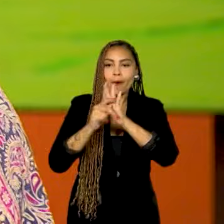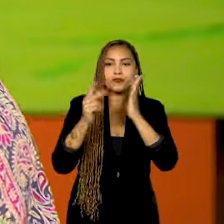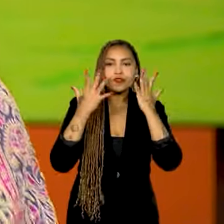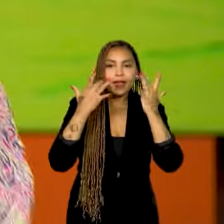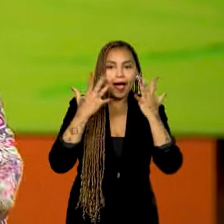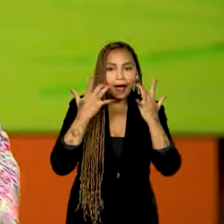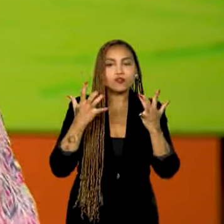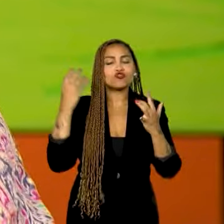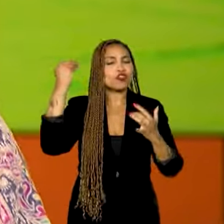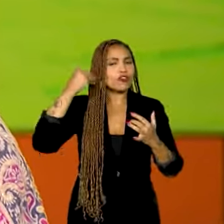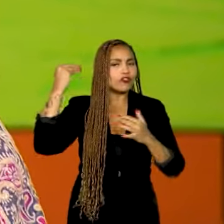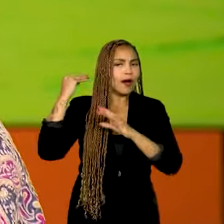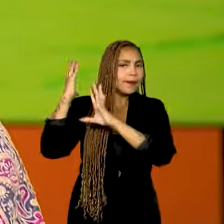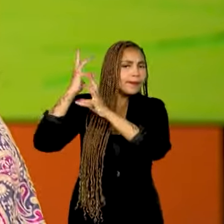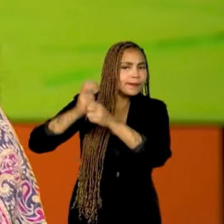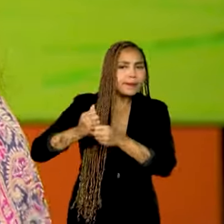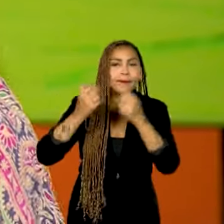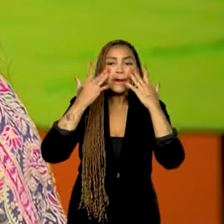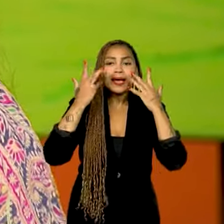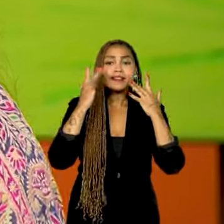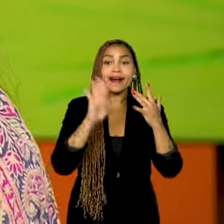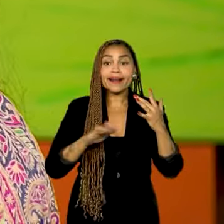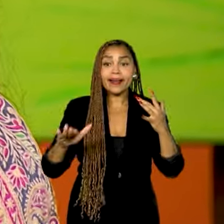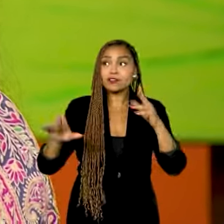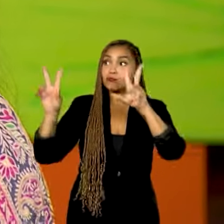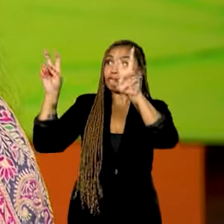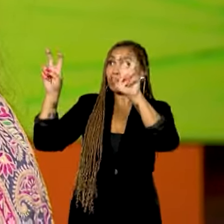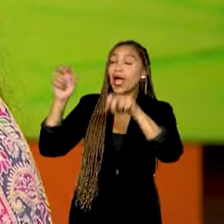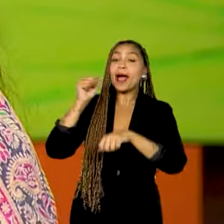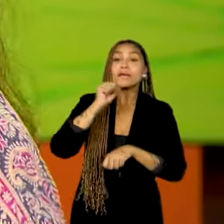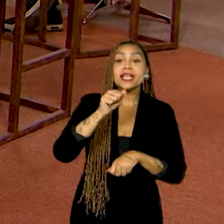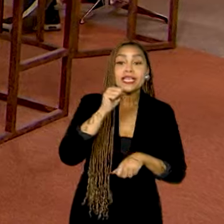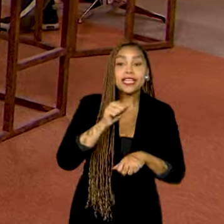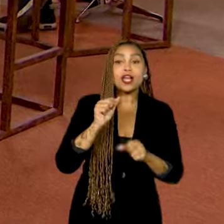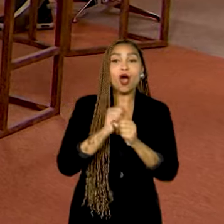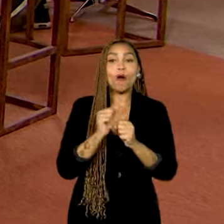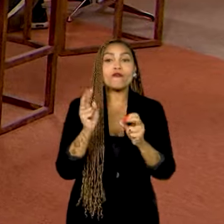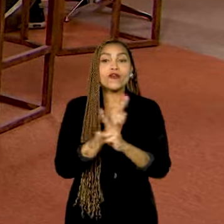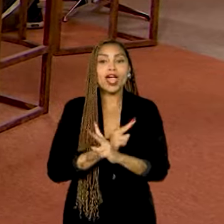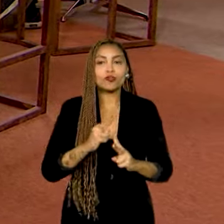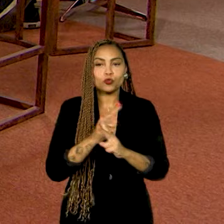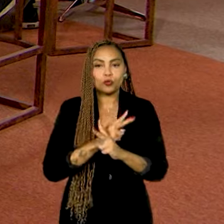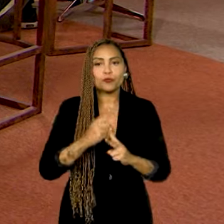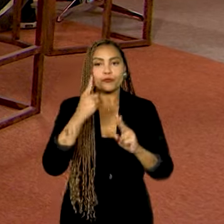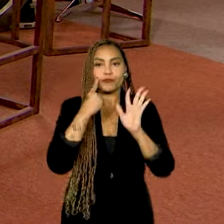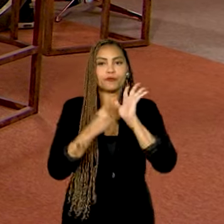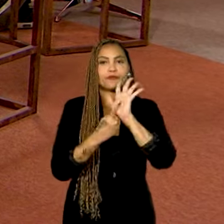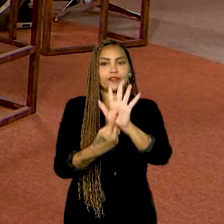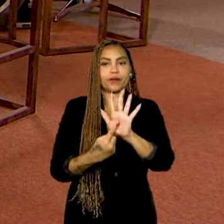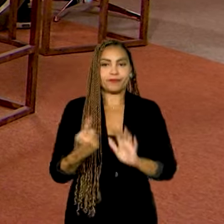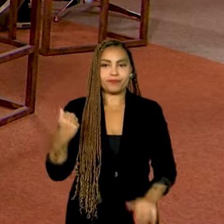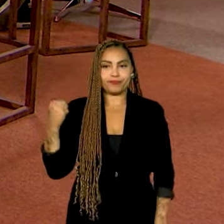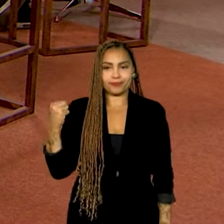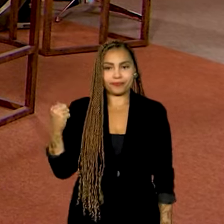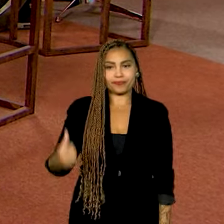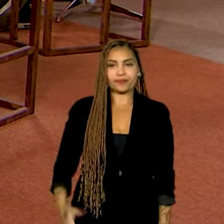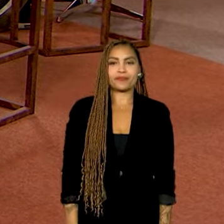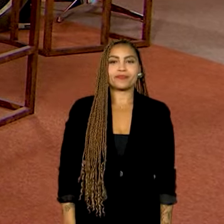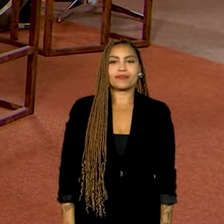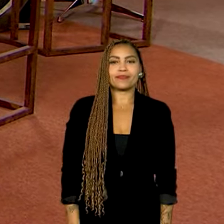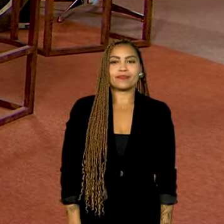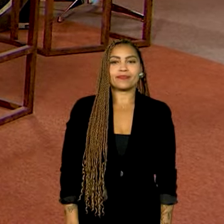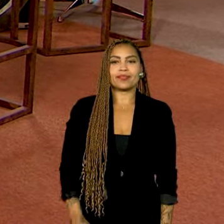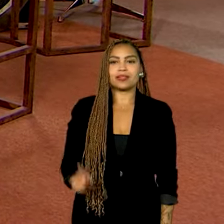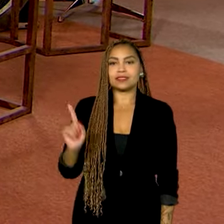infantis, que tá aí, A Menina e o Vento, que foi um CD, que foi um audiobook. Quero mostrar aqui, A Menina e o Vento, tá aqui, gente. Tá